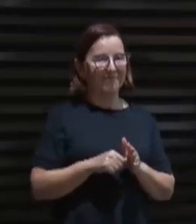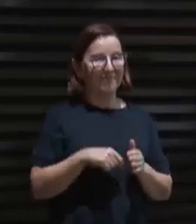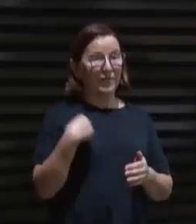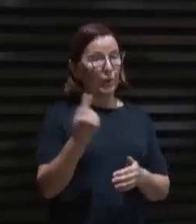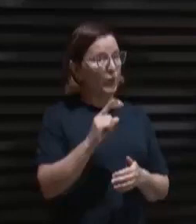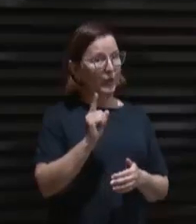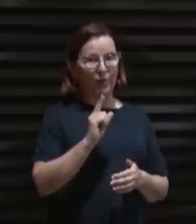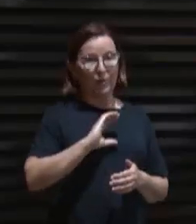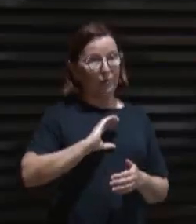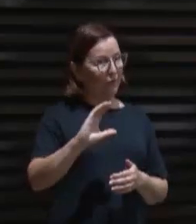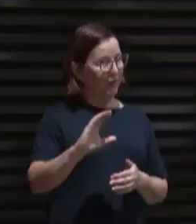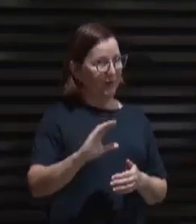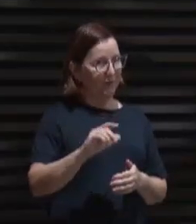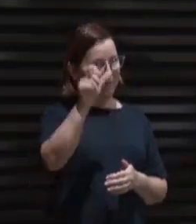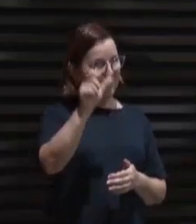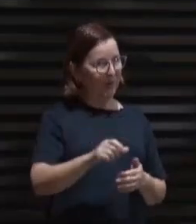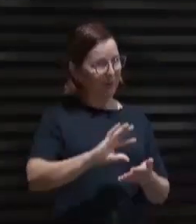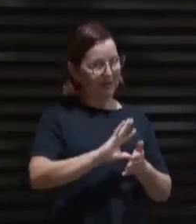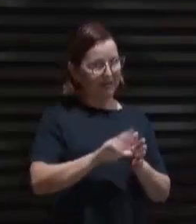O ladrão, se ele não for